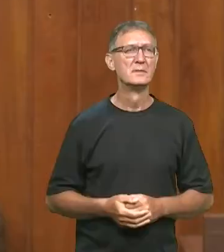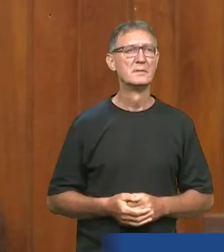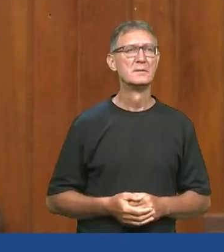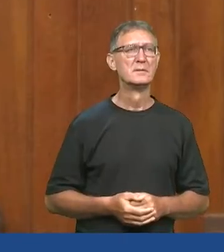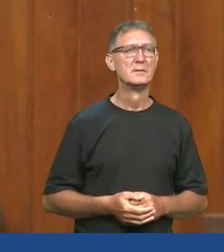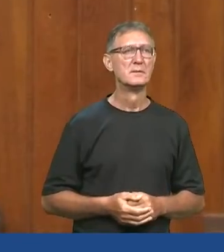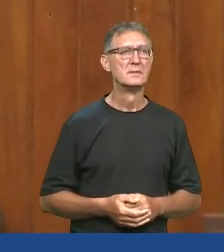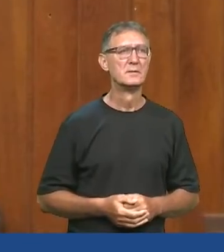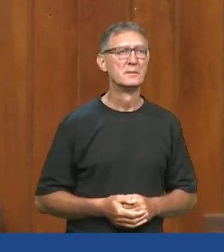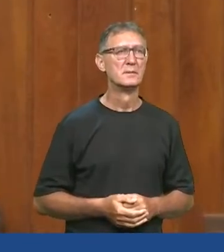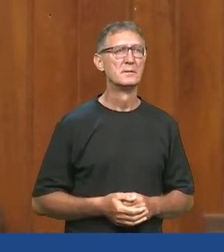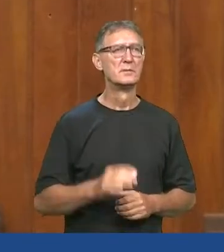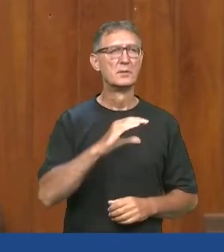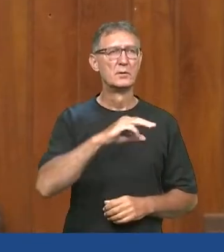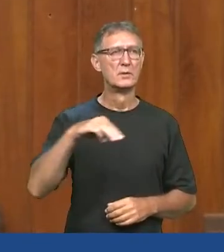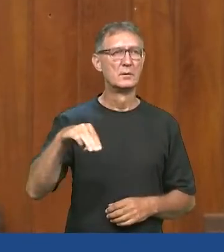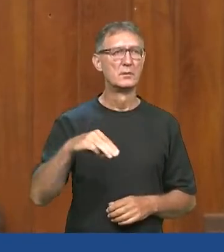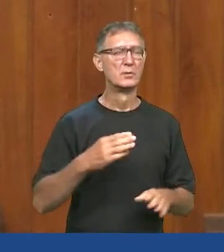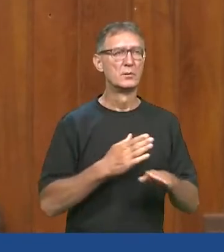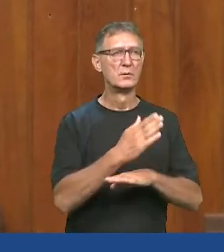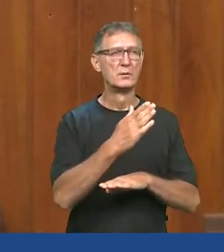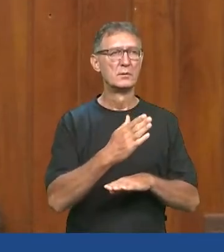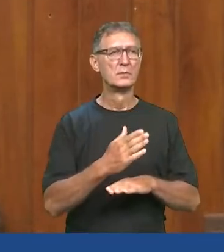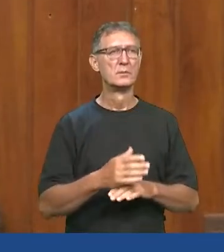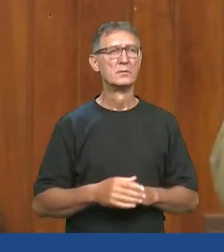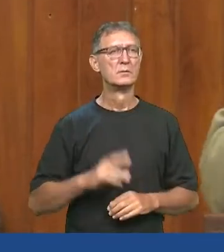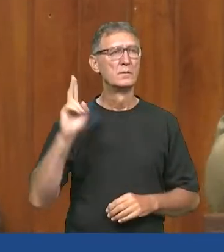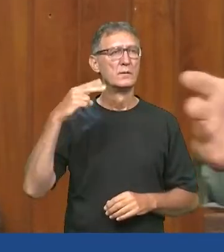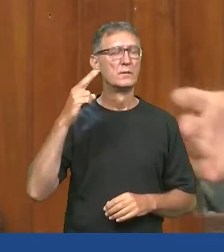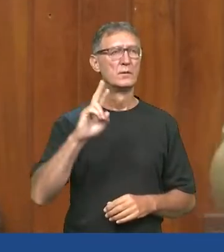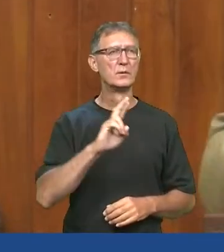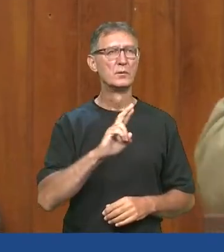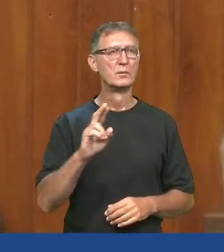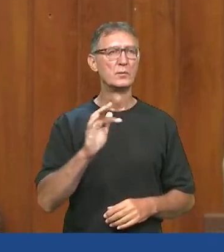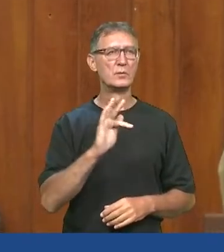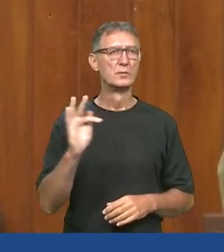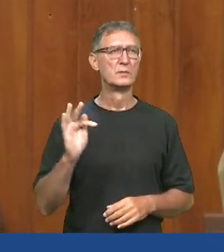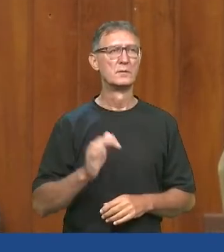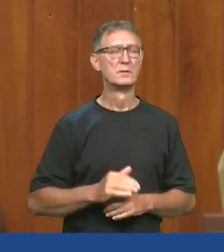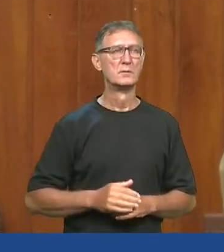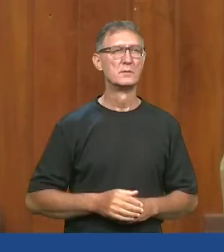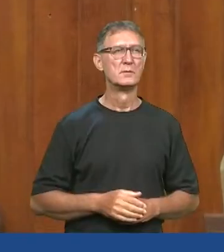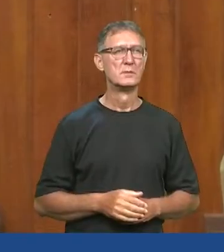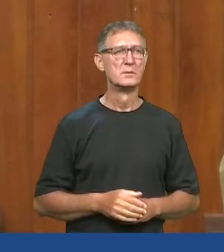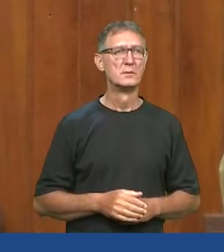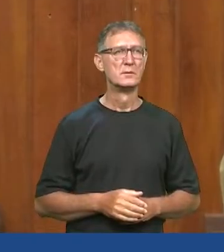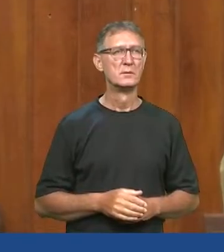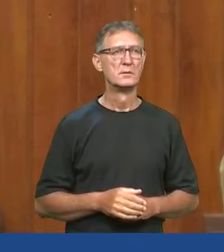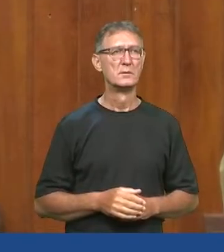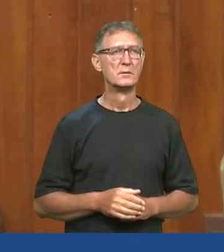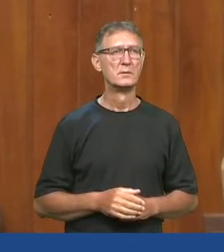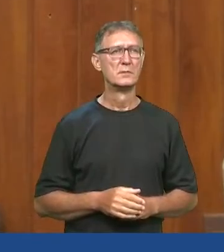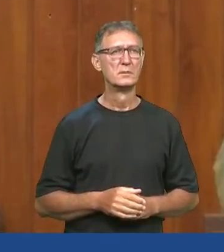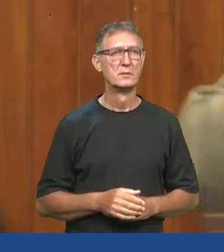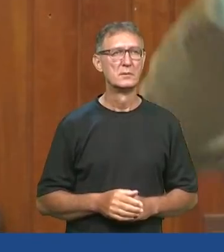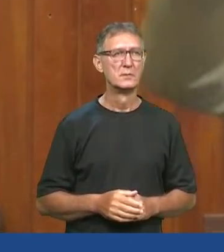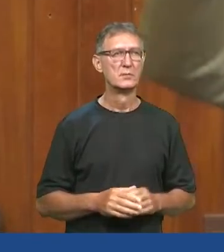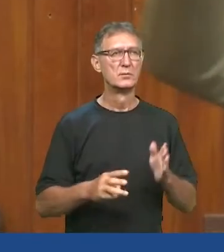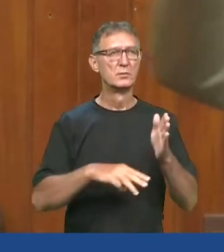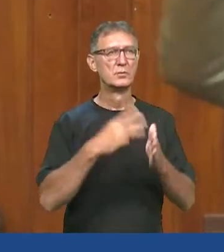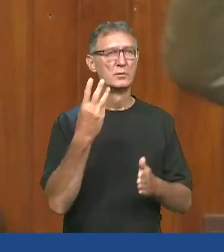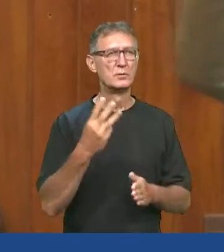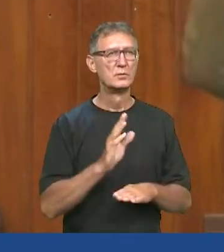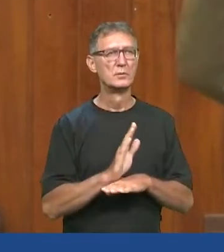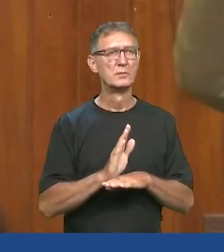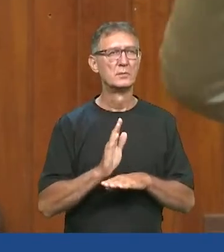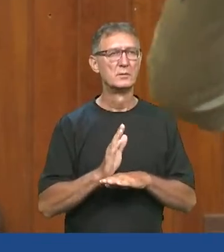Nós, a Câmara aprovou, vereador Rogerinho, vereador Feff, a questão do terceiro assessor, mas como